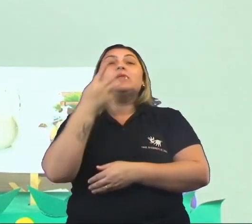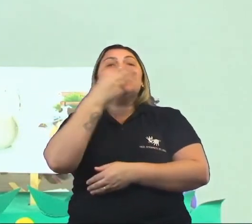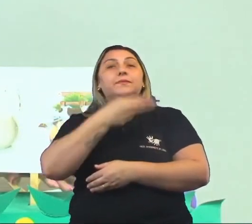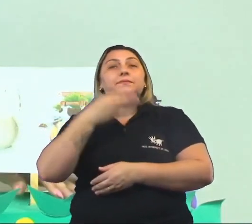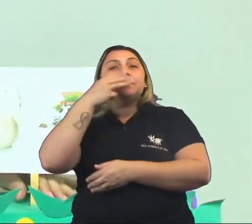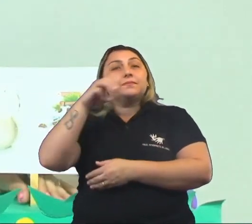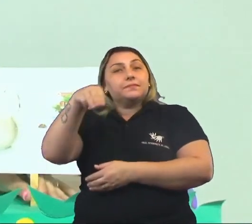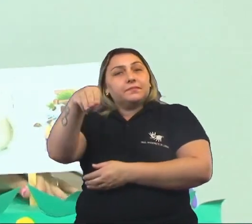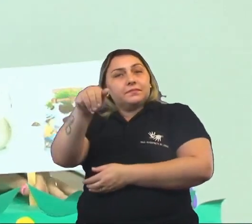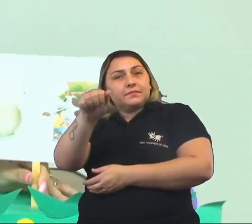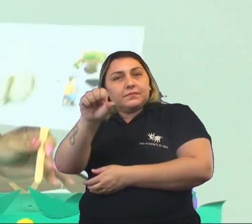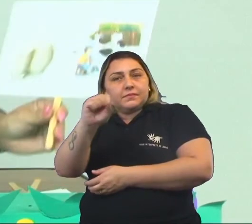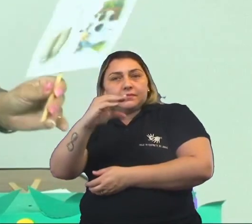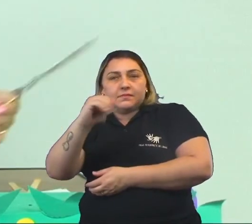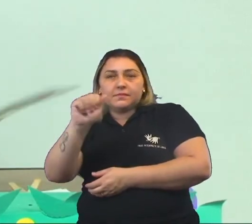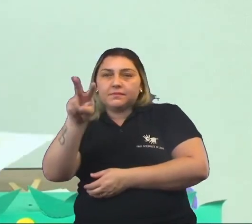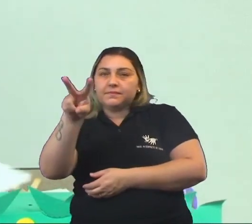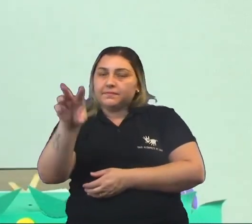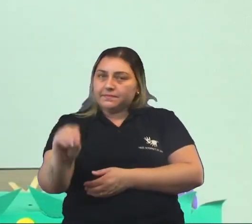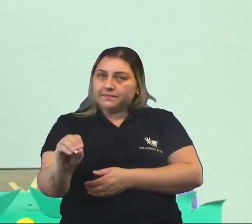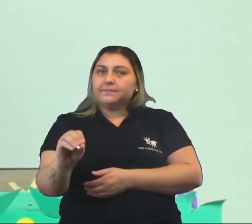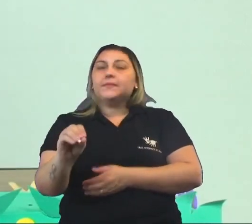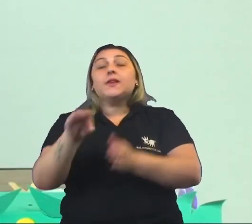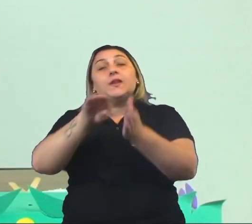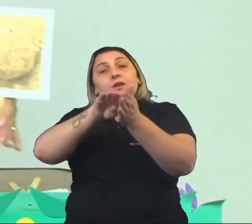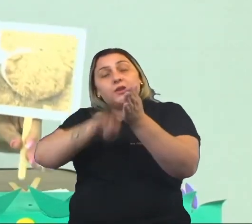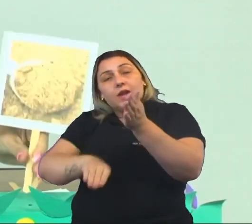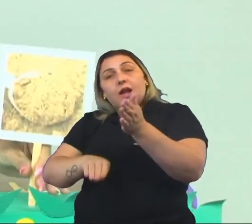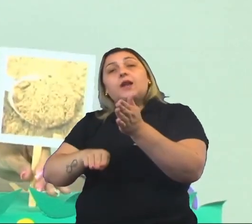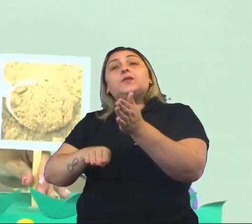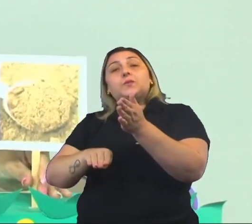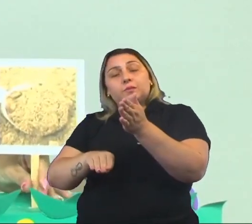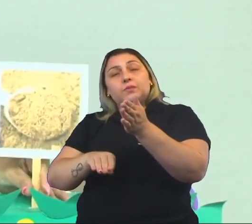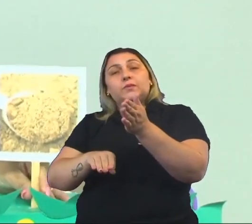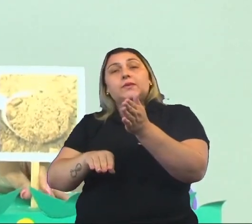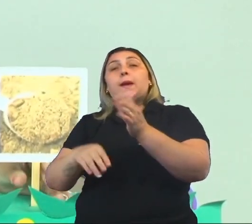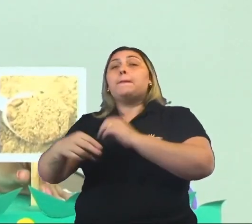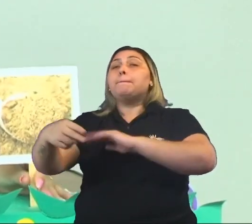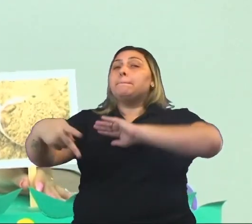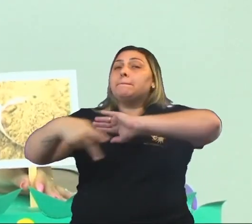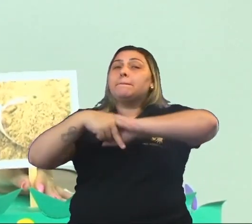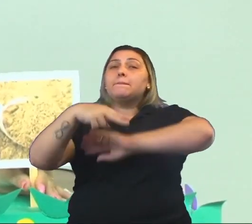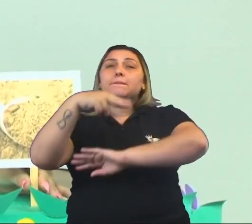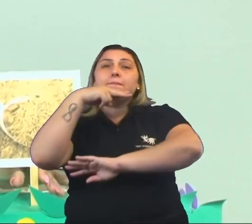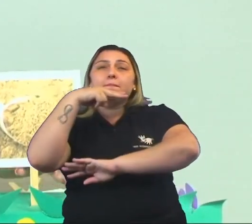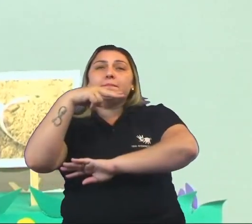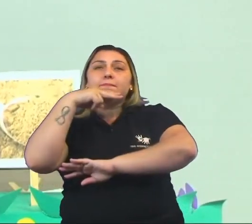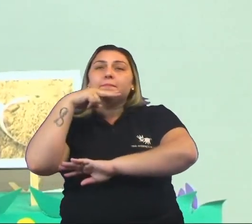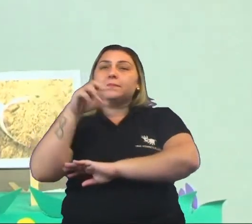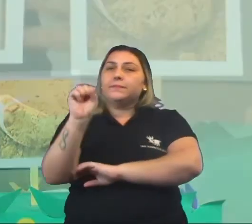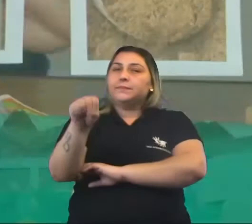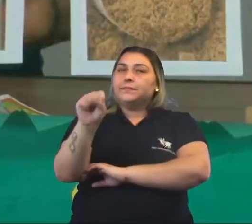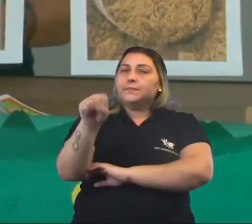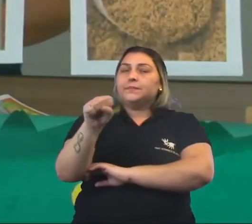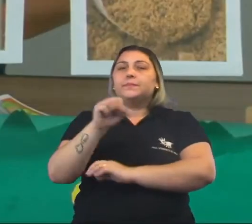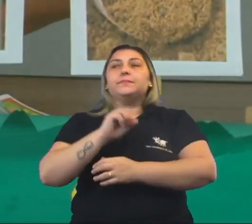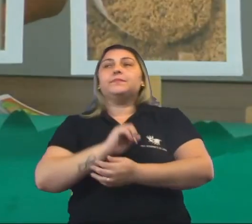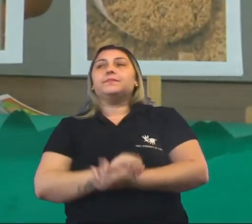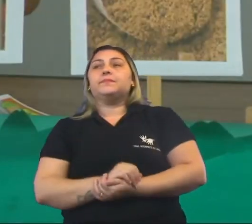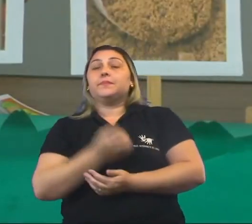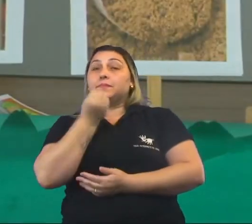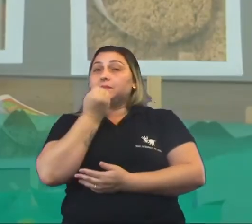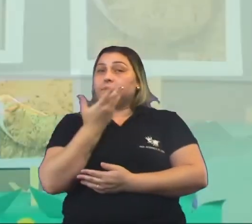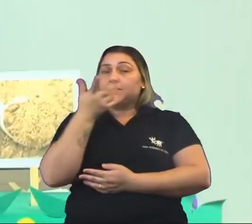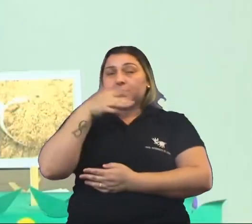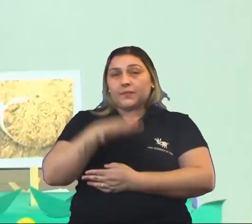açúcar mascavo, que é retirado direto da cana, sim. Muito